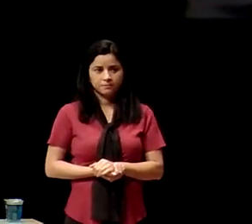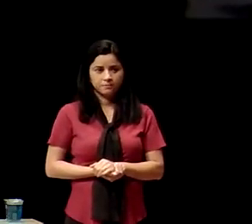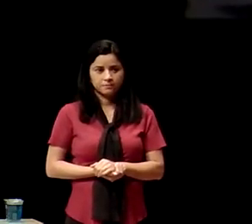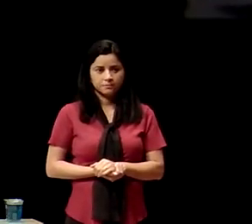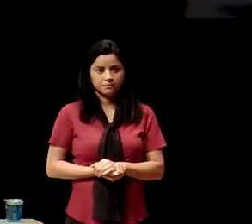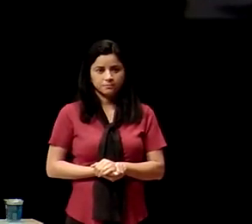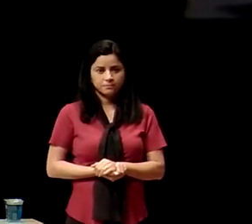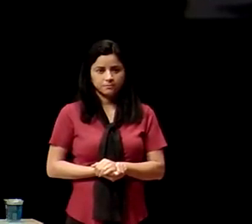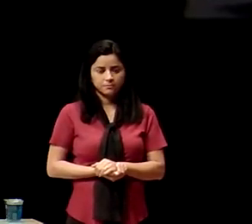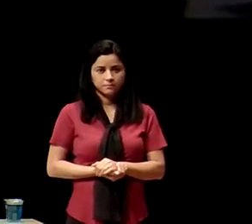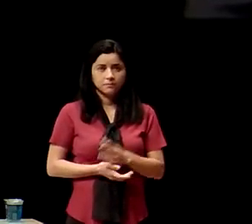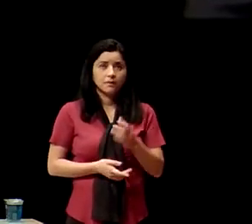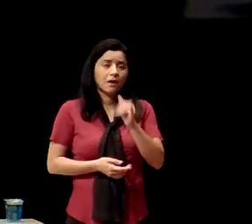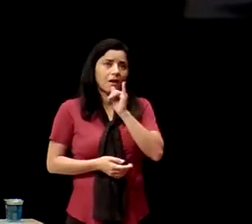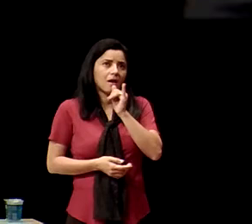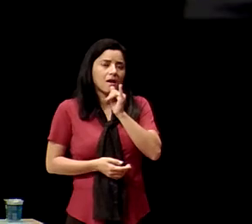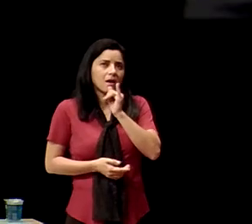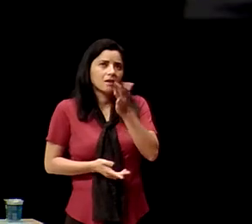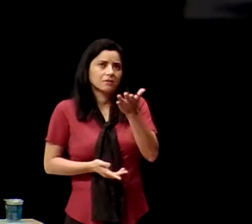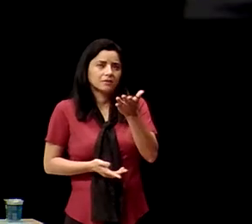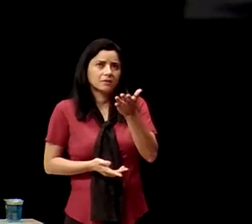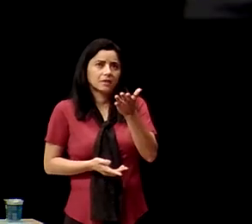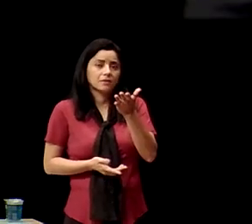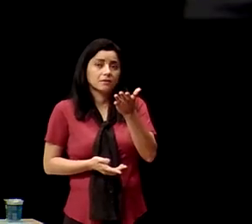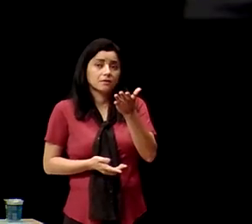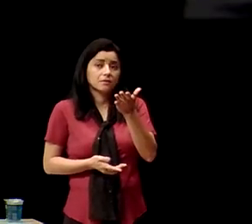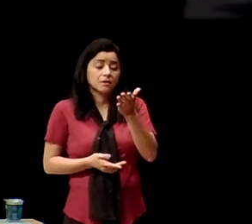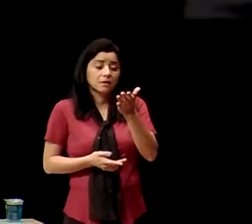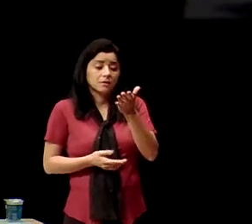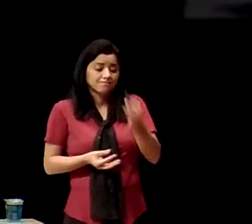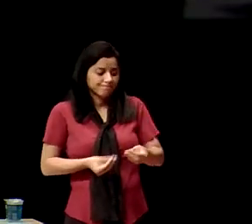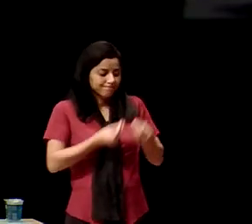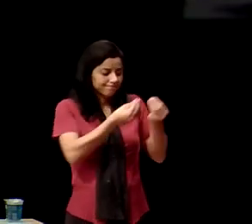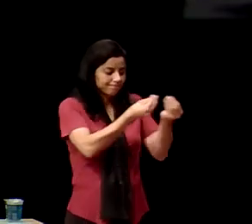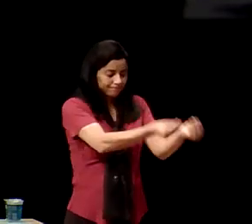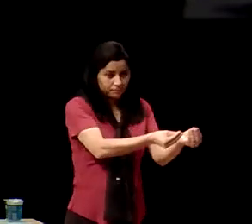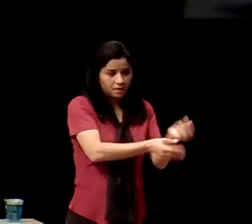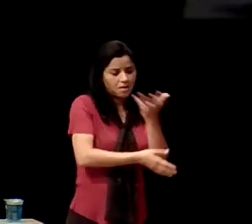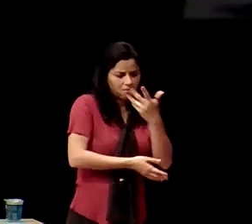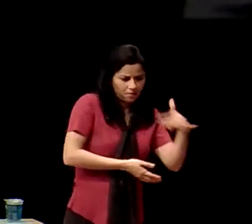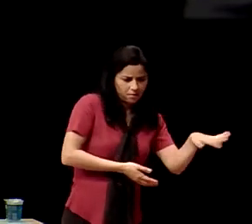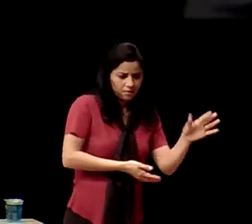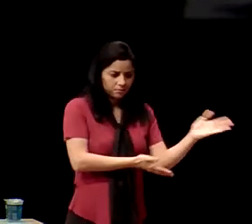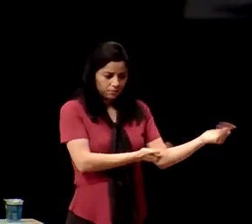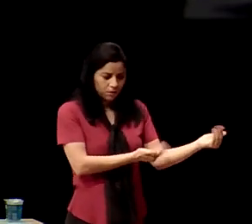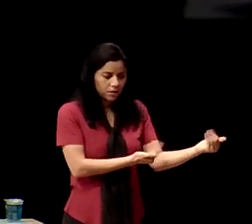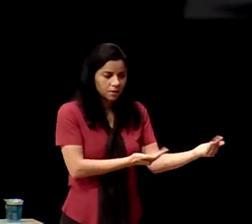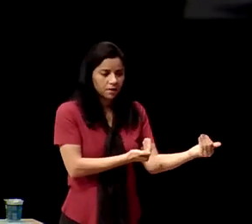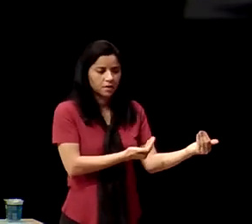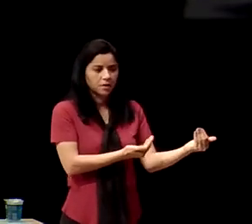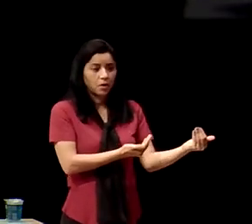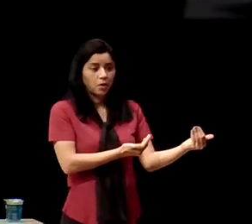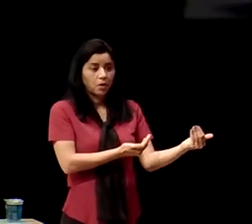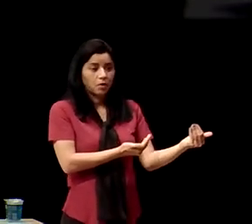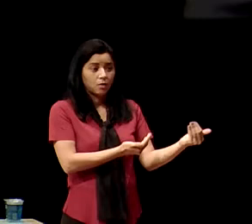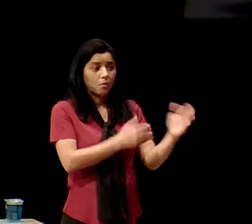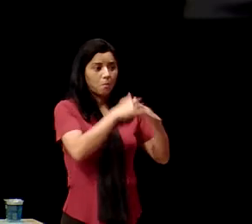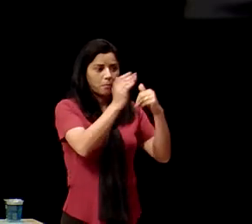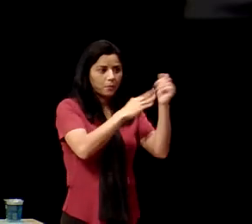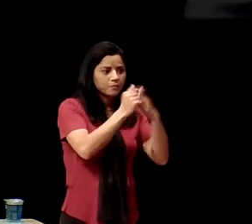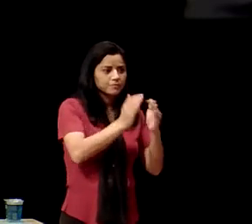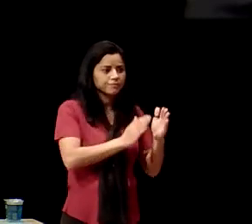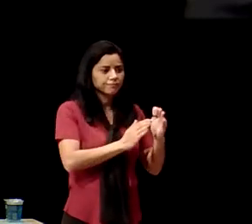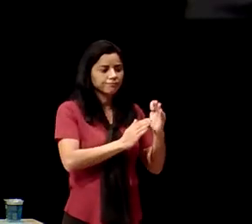schooling careers. Por exemplo, em proporcionar às crianças e jovens adultos com carreiras